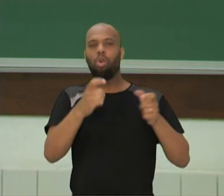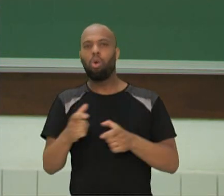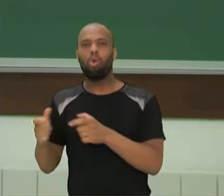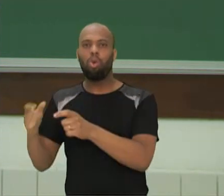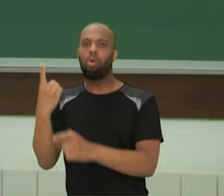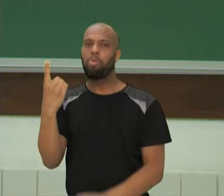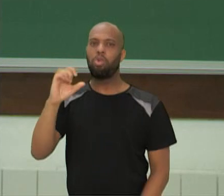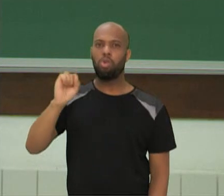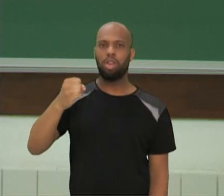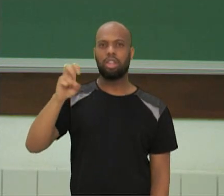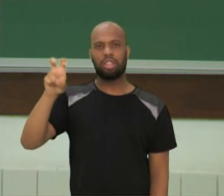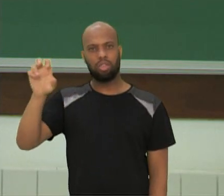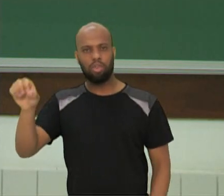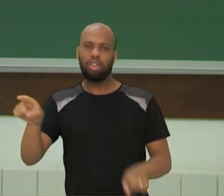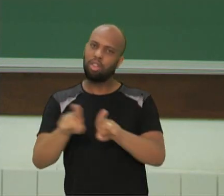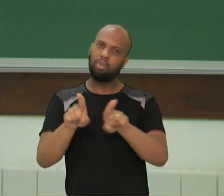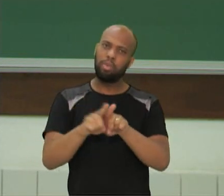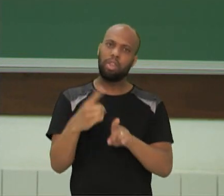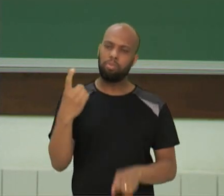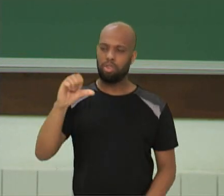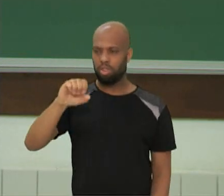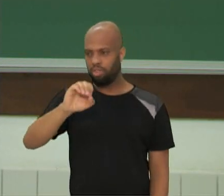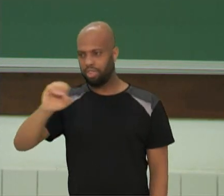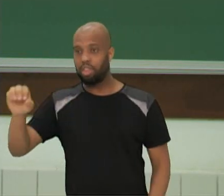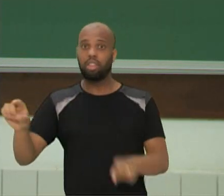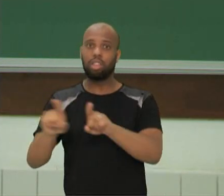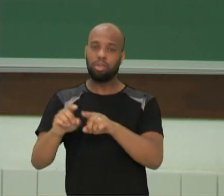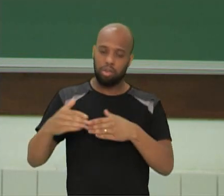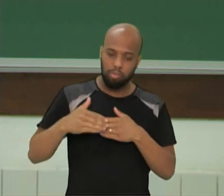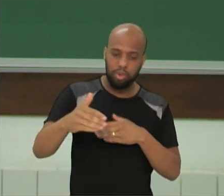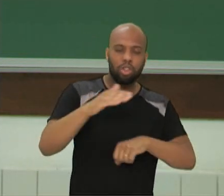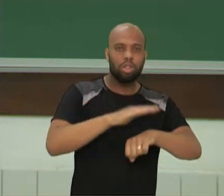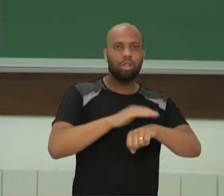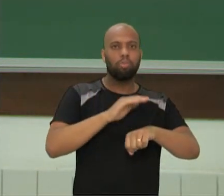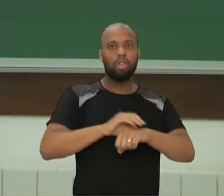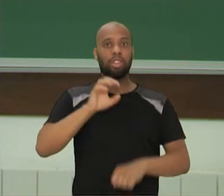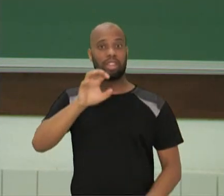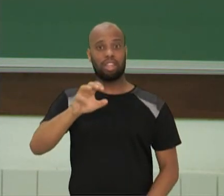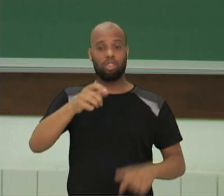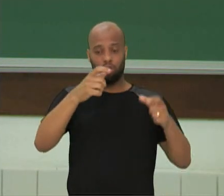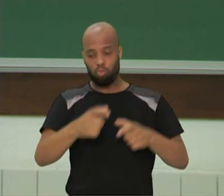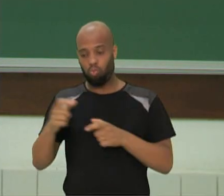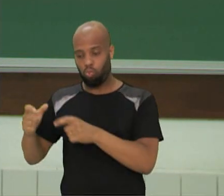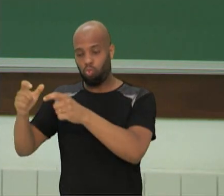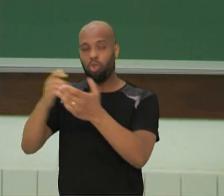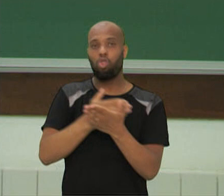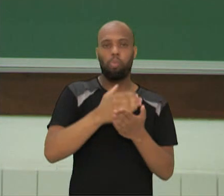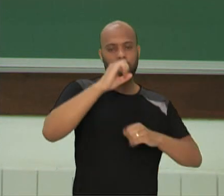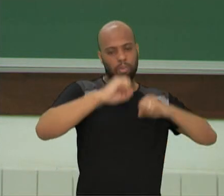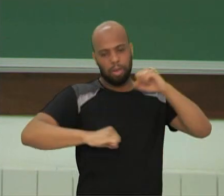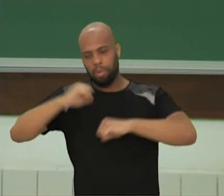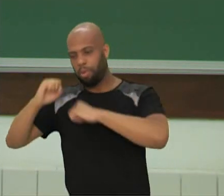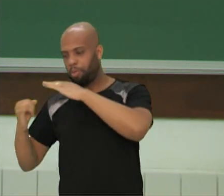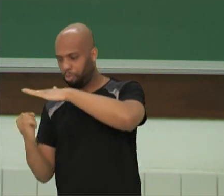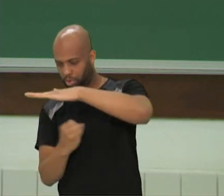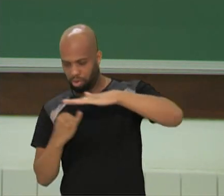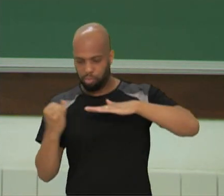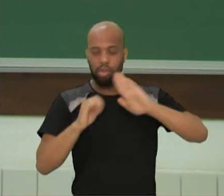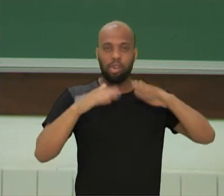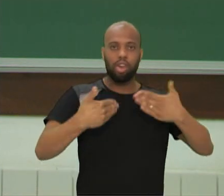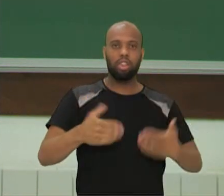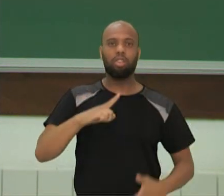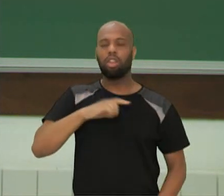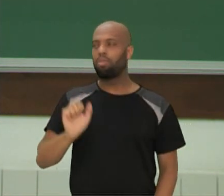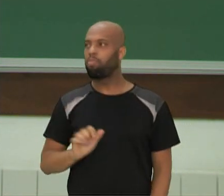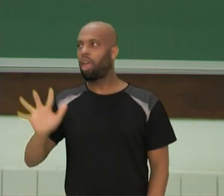localidades, 1850, 1900, a partir do momento que as localidades começam a se industrializar, ocorre